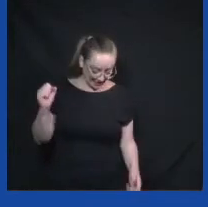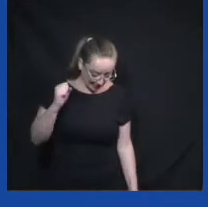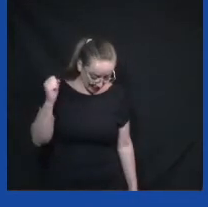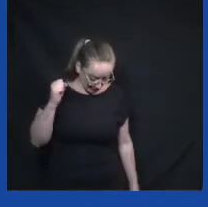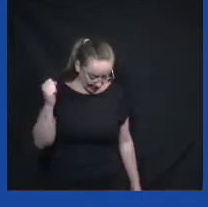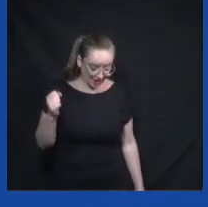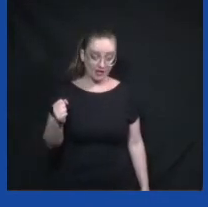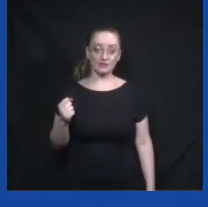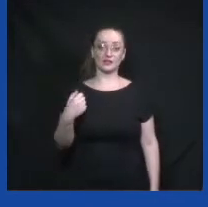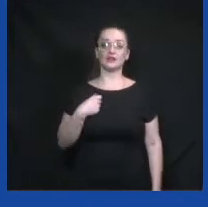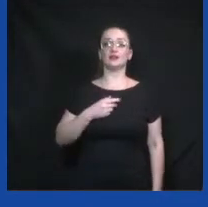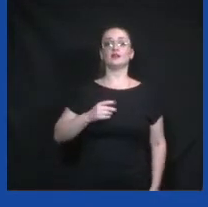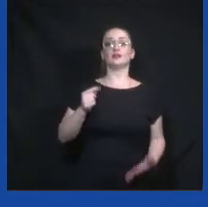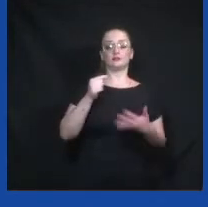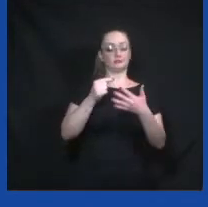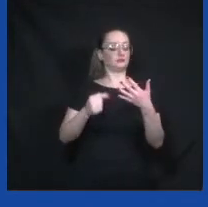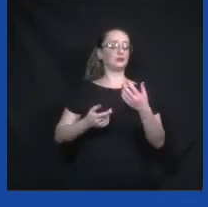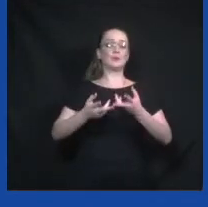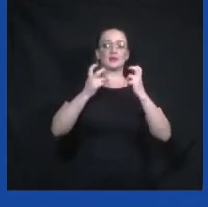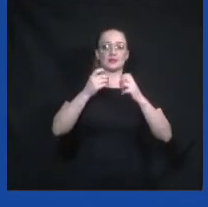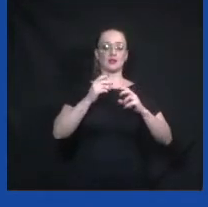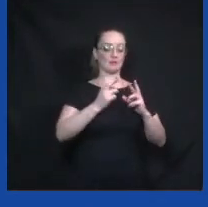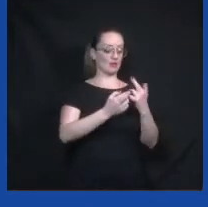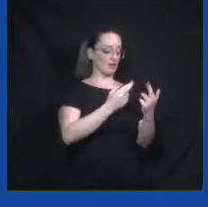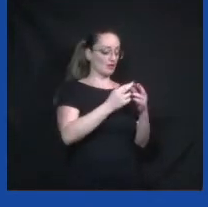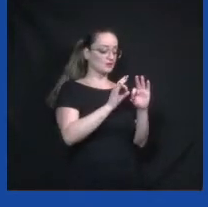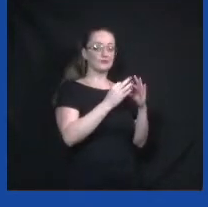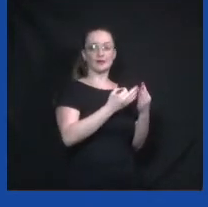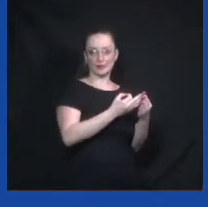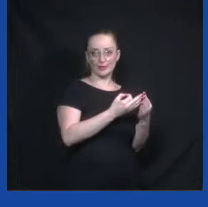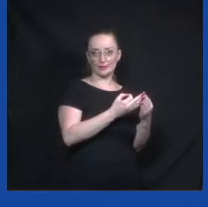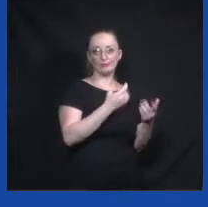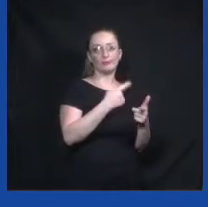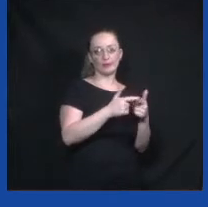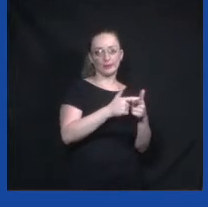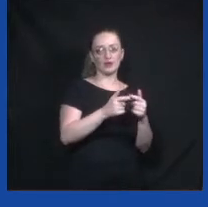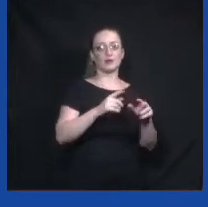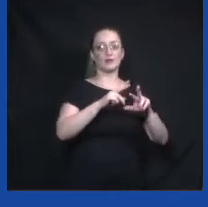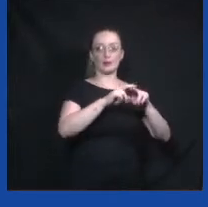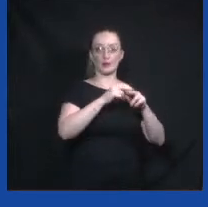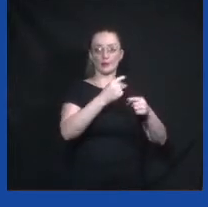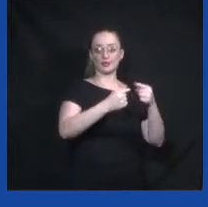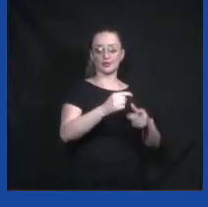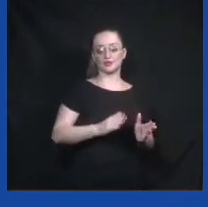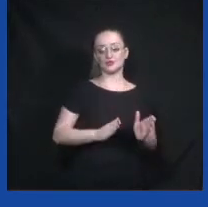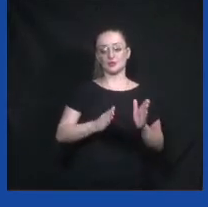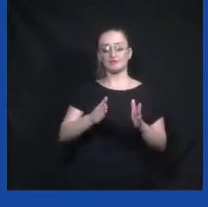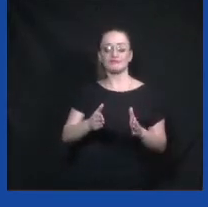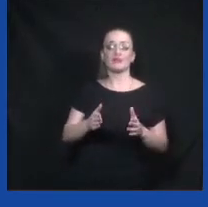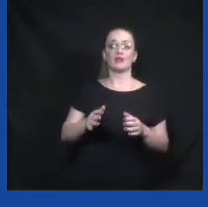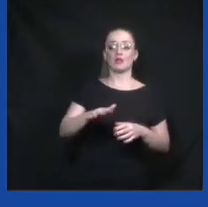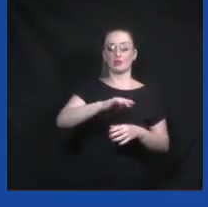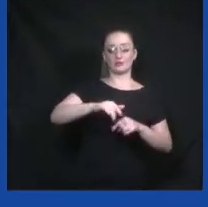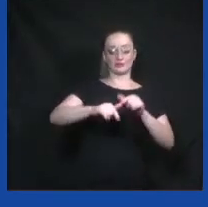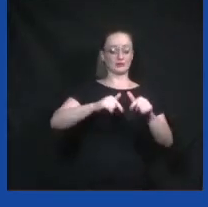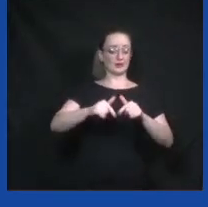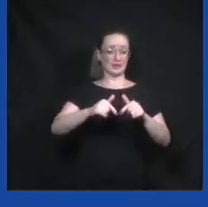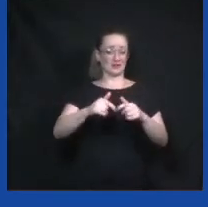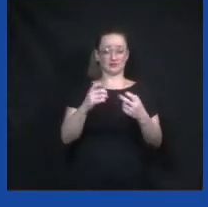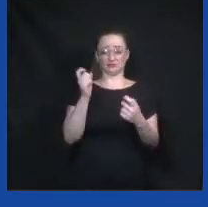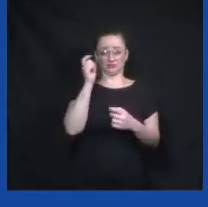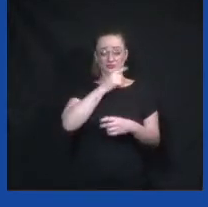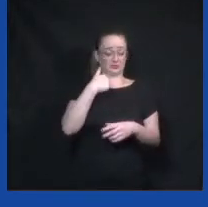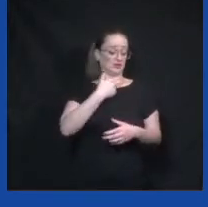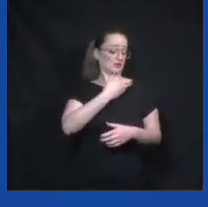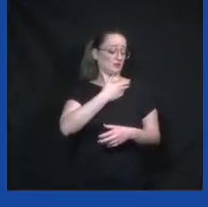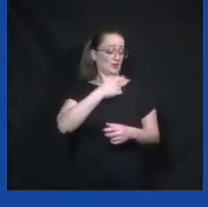em todos os sentidos, vê nas nossas relações familiares fraturadas por diferenças políticas, a gente vê num ambiente de trabalho tóxico, porque tem amigos